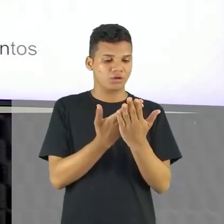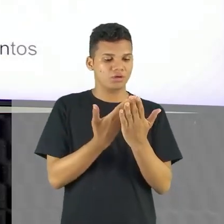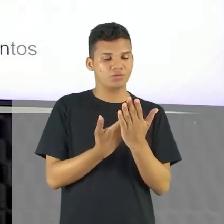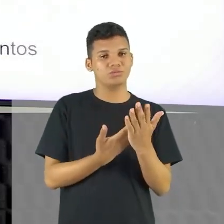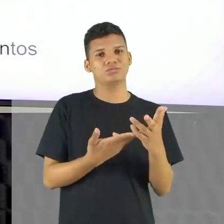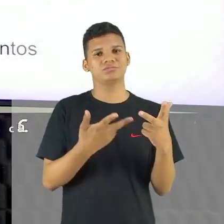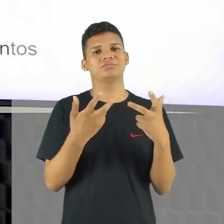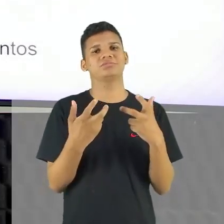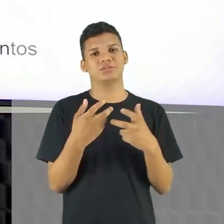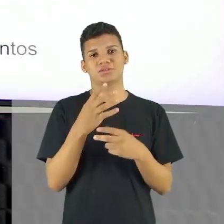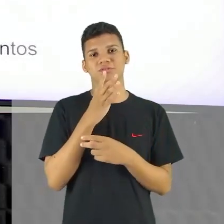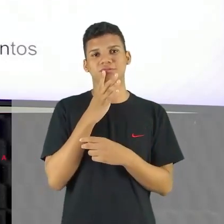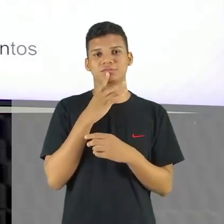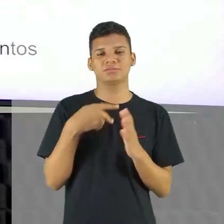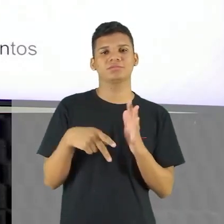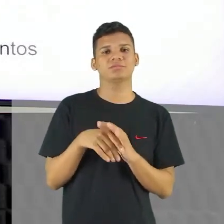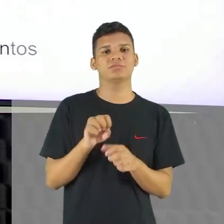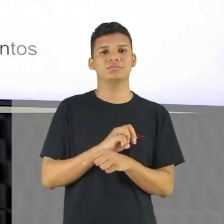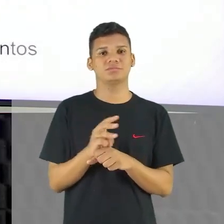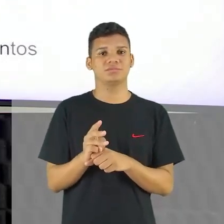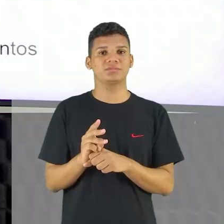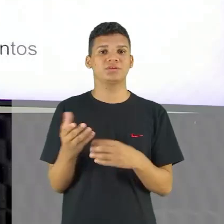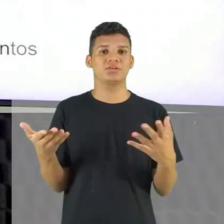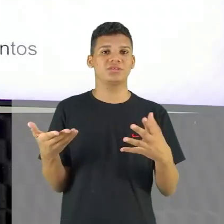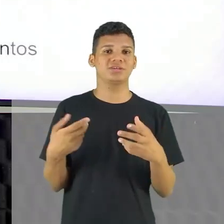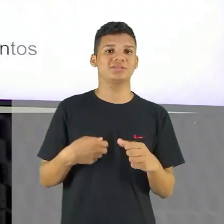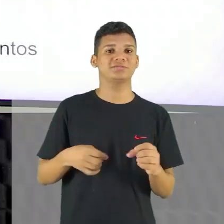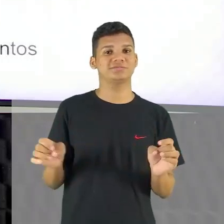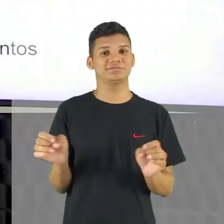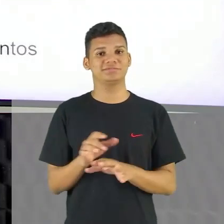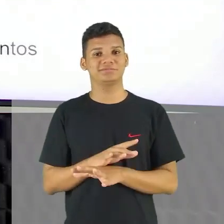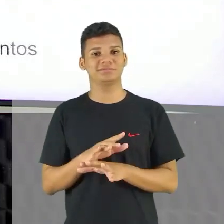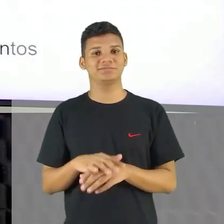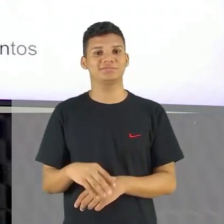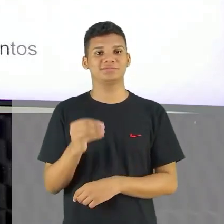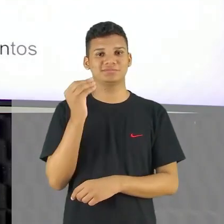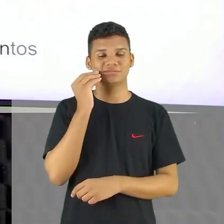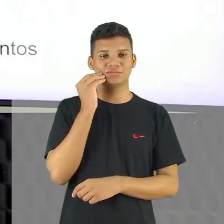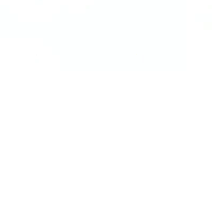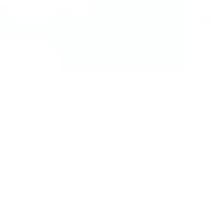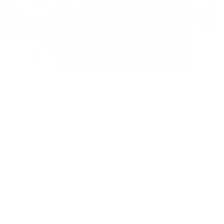dos vestibulares da UEMA. E hoje eu fico por aqui. Compliquei?